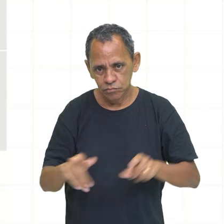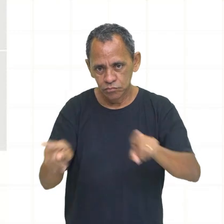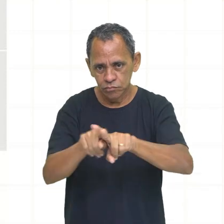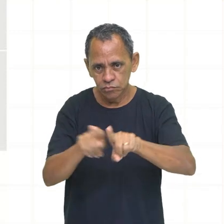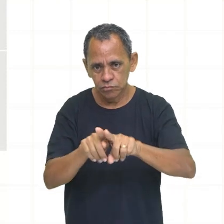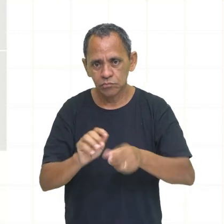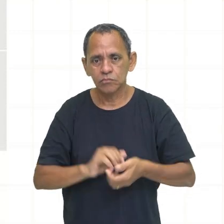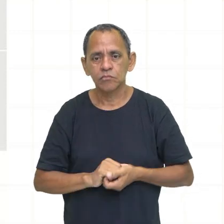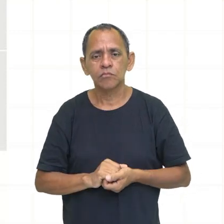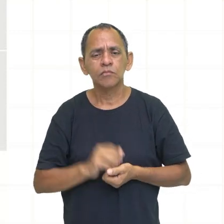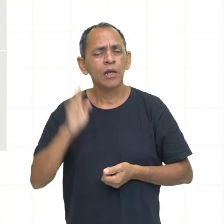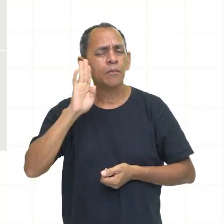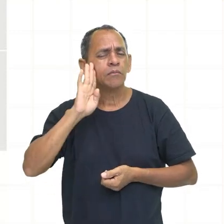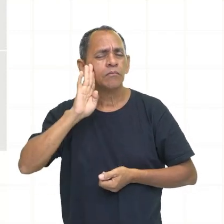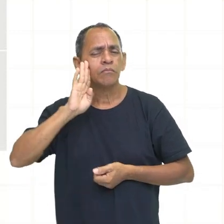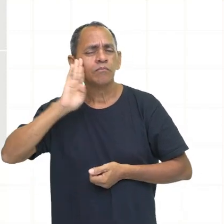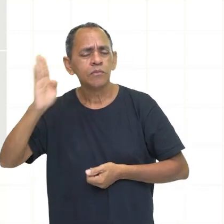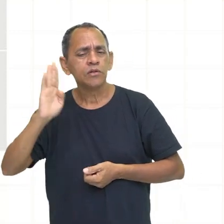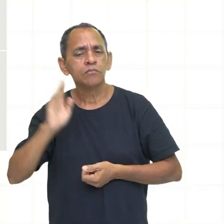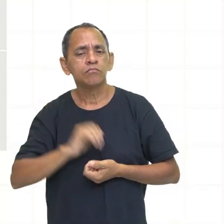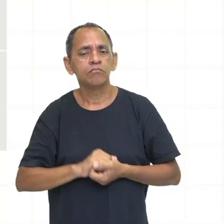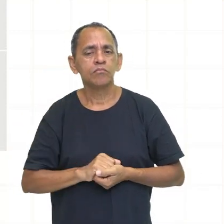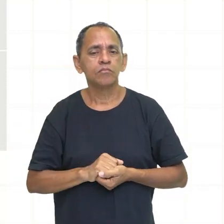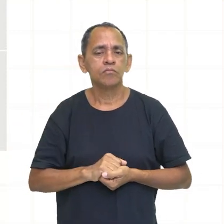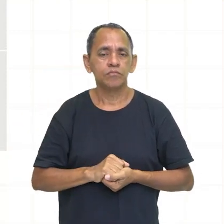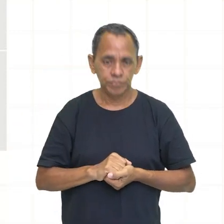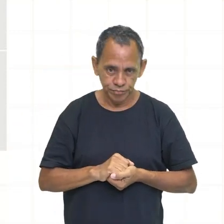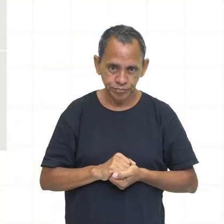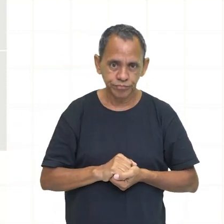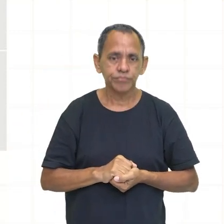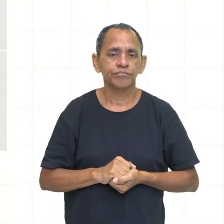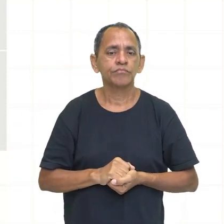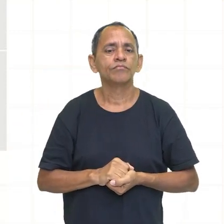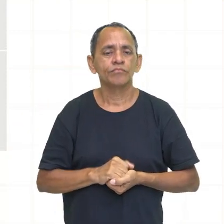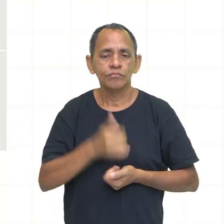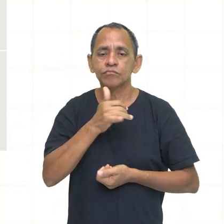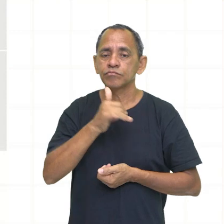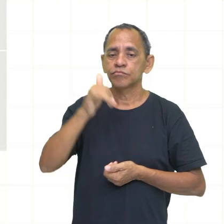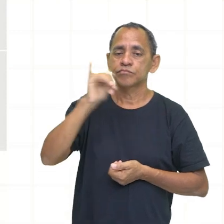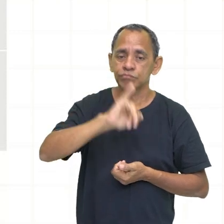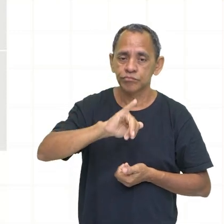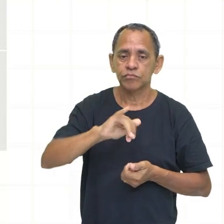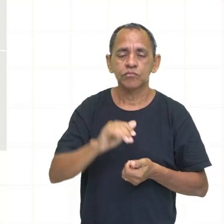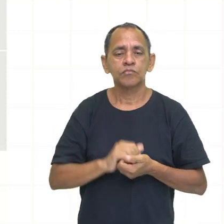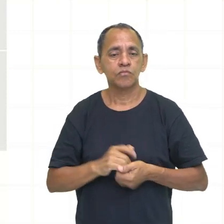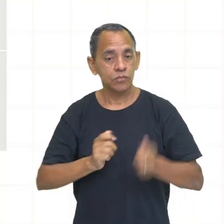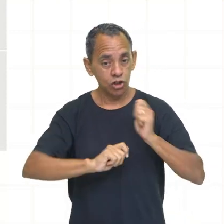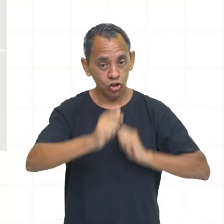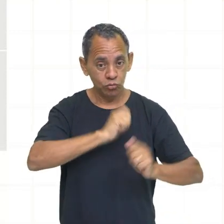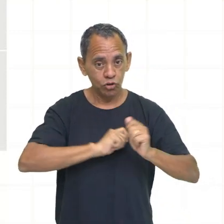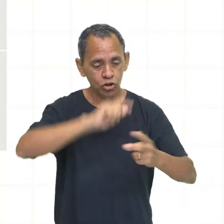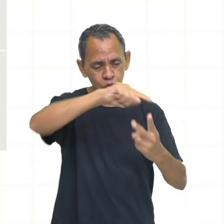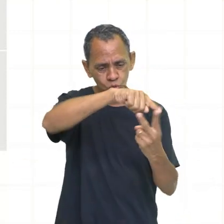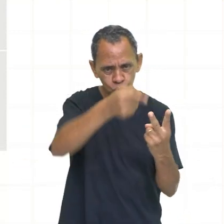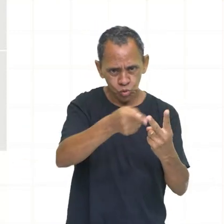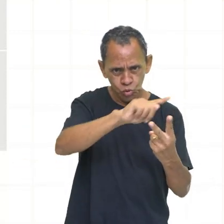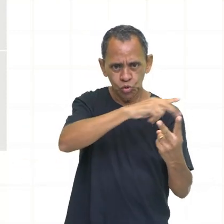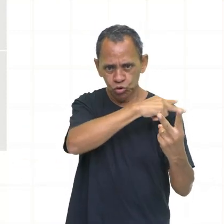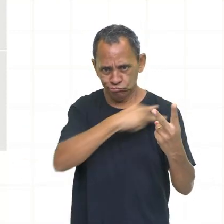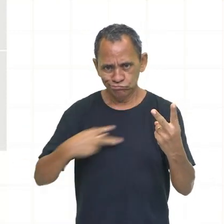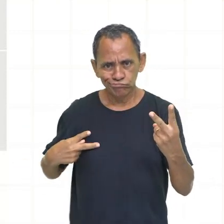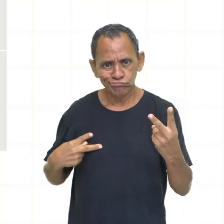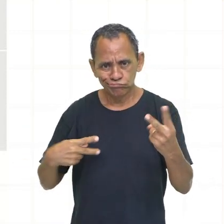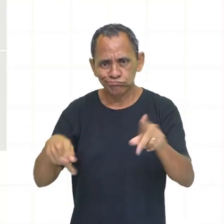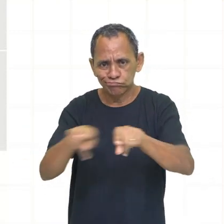é a principal causa da Revolta da Armada? Insatisfação com a administração de Deodoro da Fonseca e